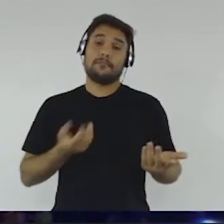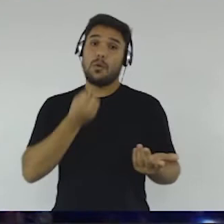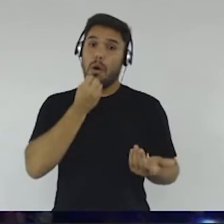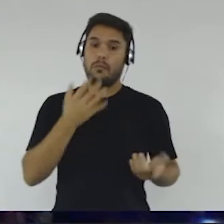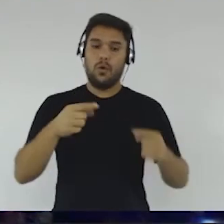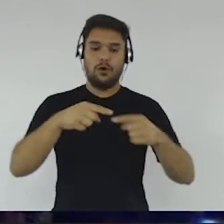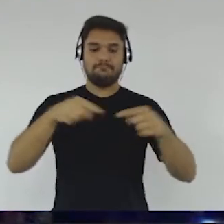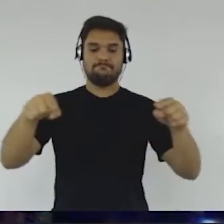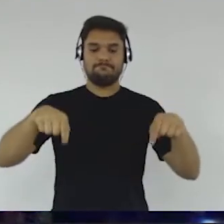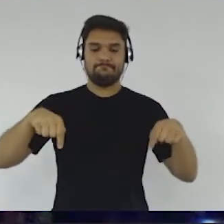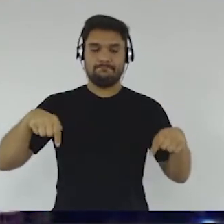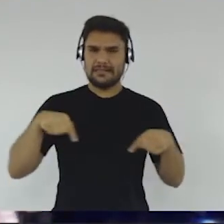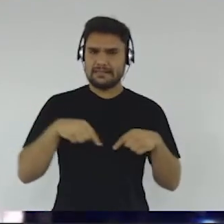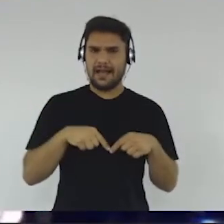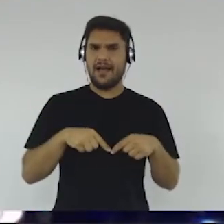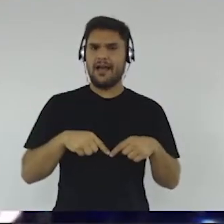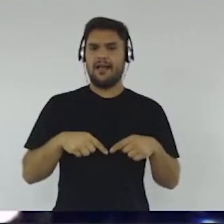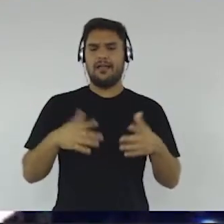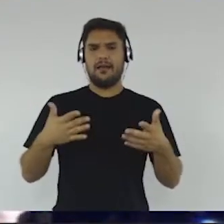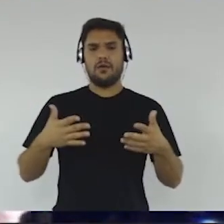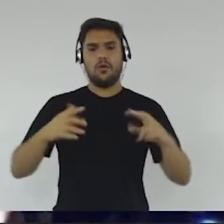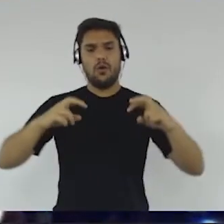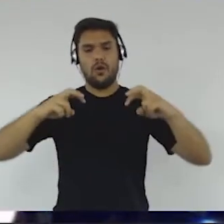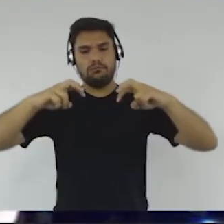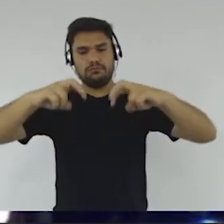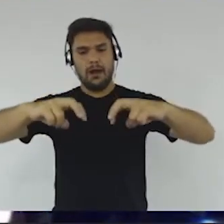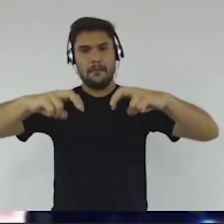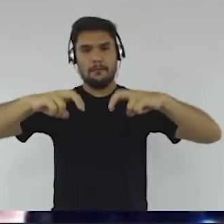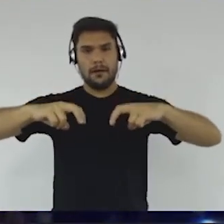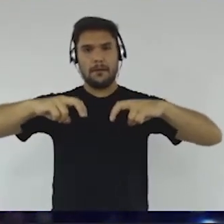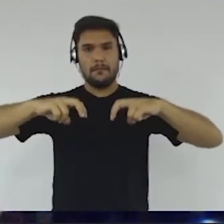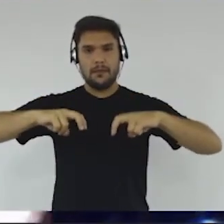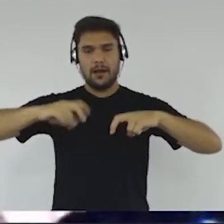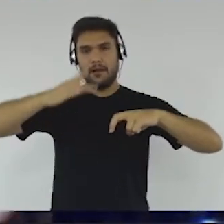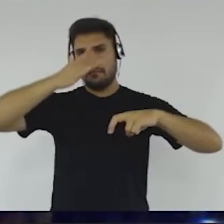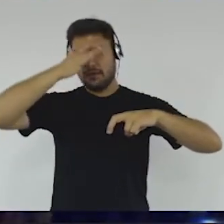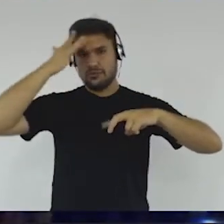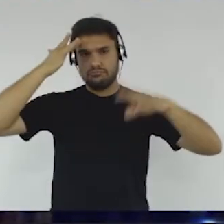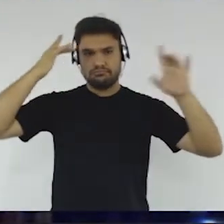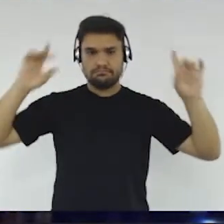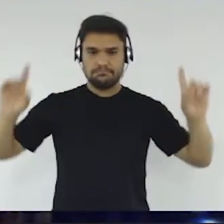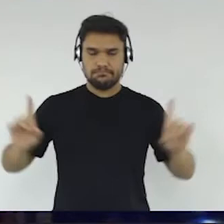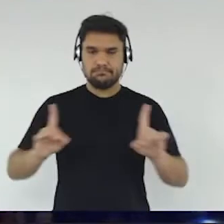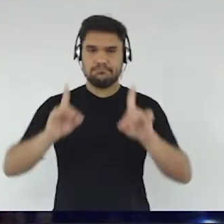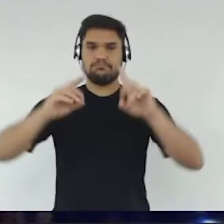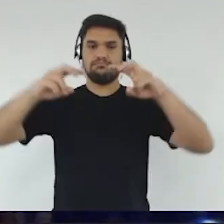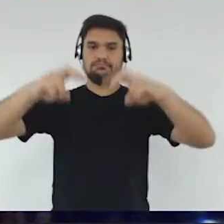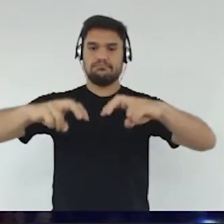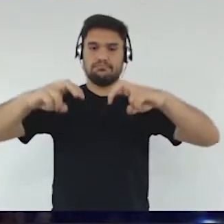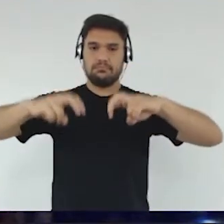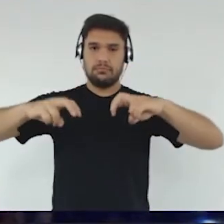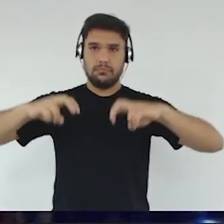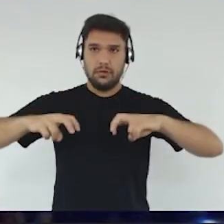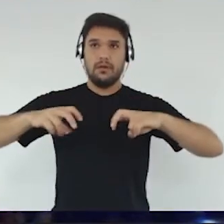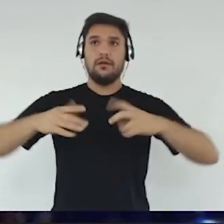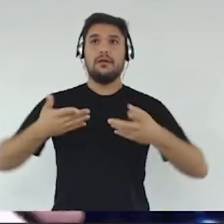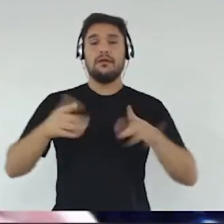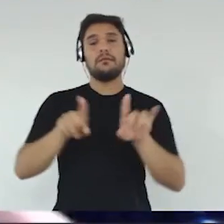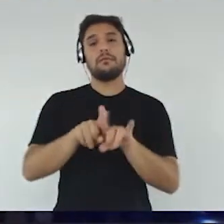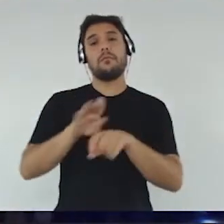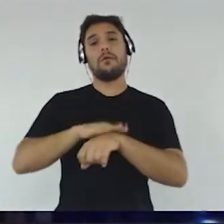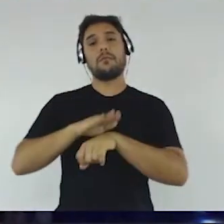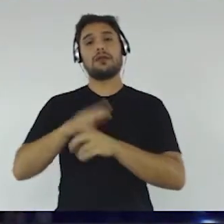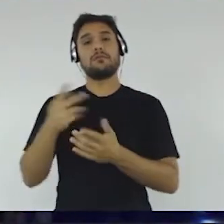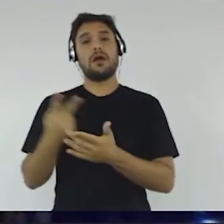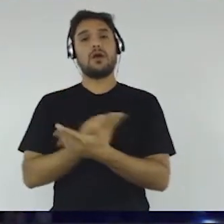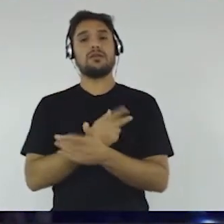sala de audiências com espaço para acomodação das partes e de seus advogados nos intervalos, um espaço para a